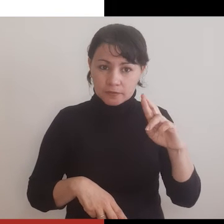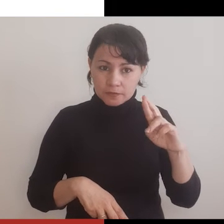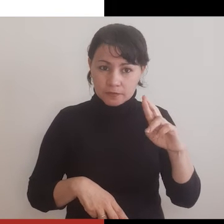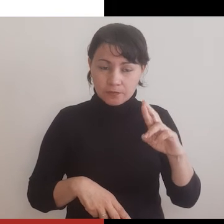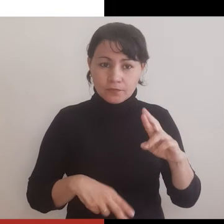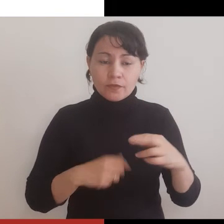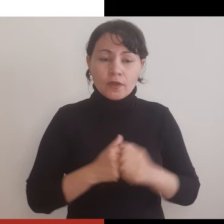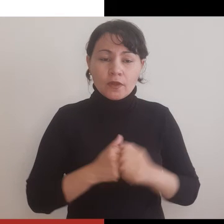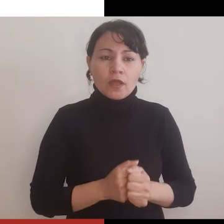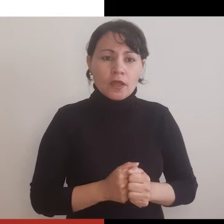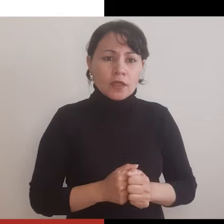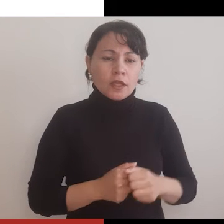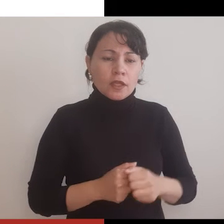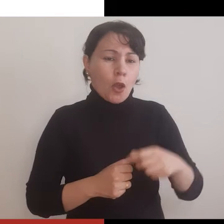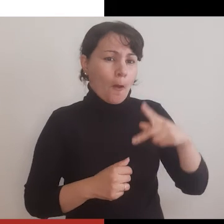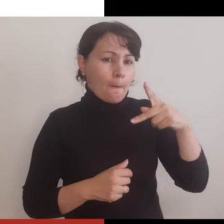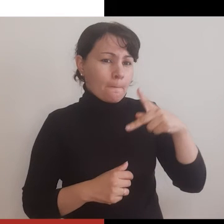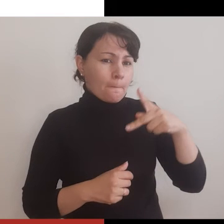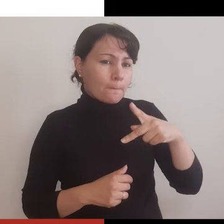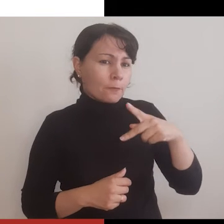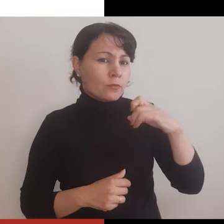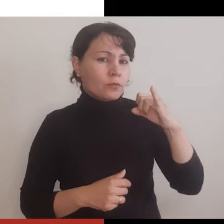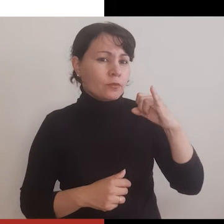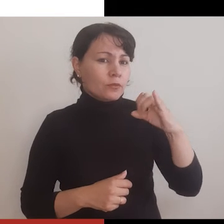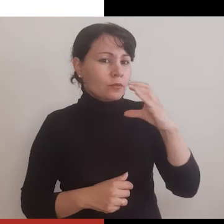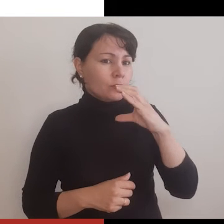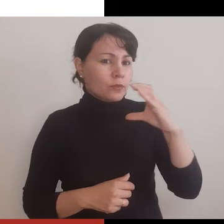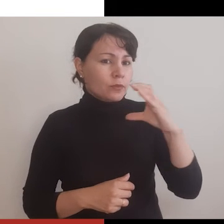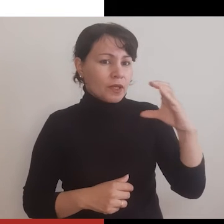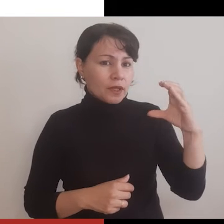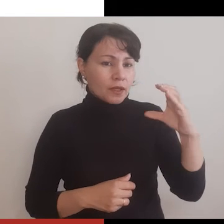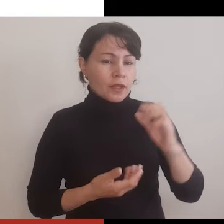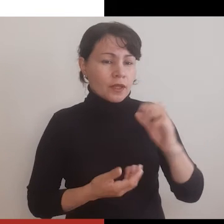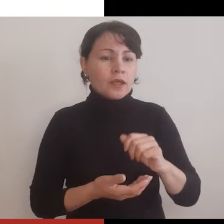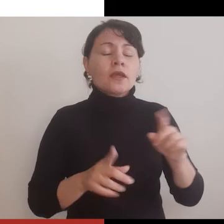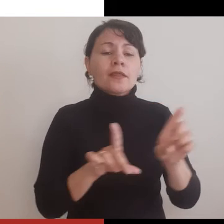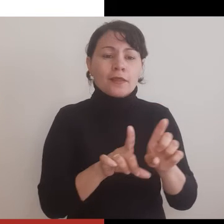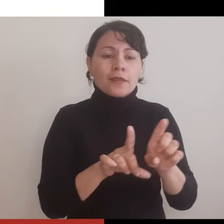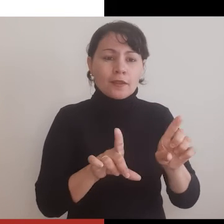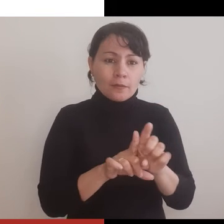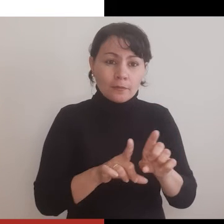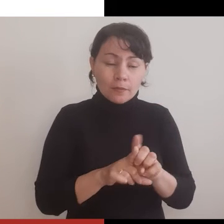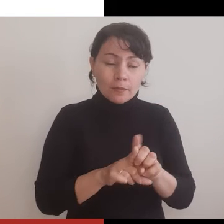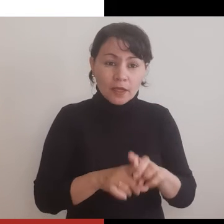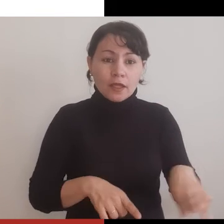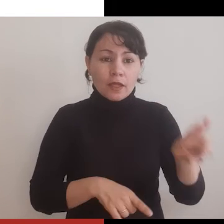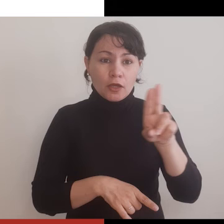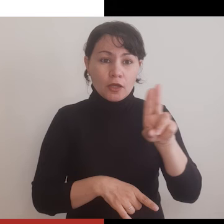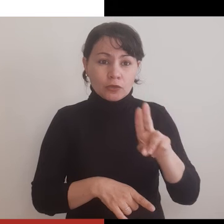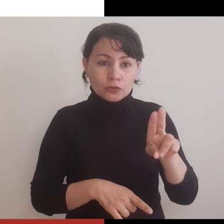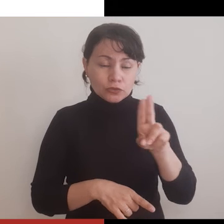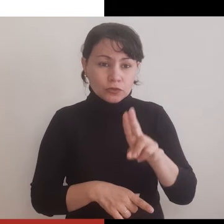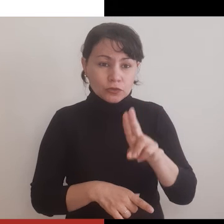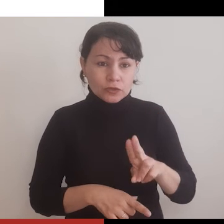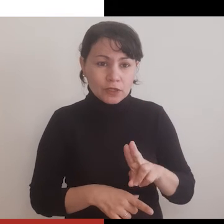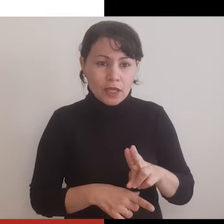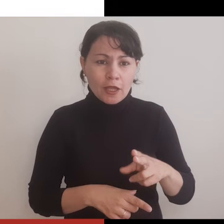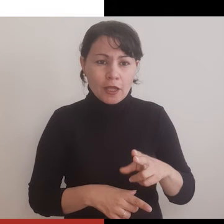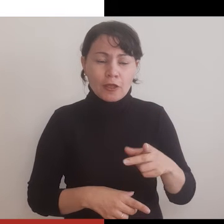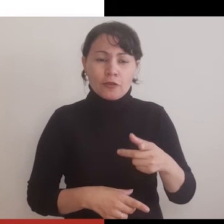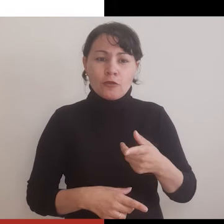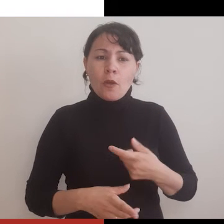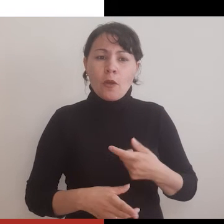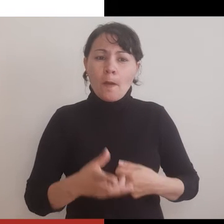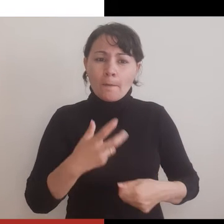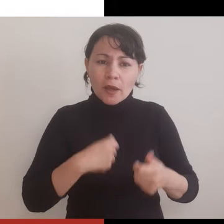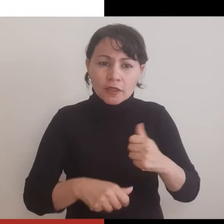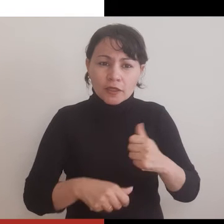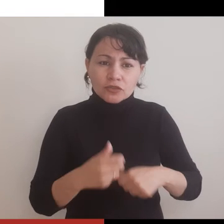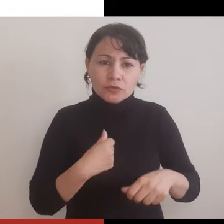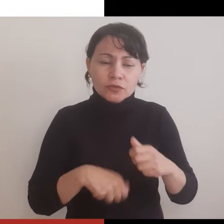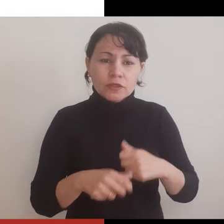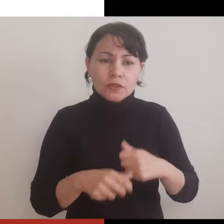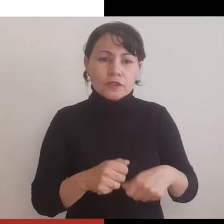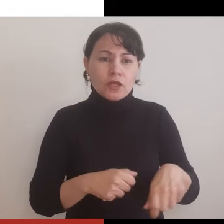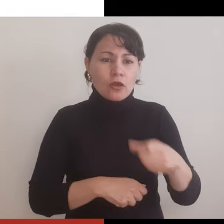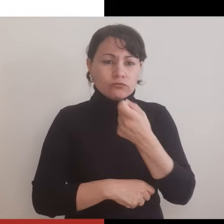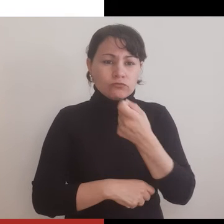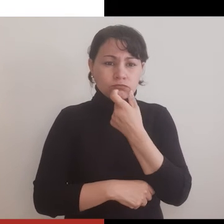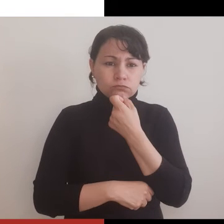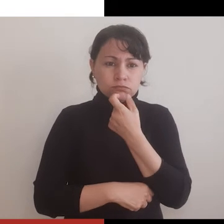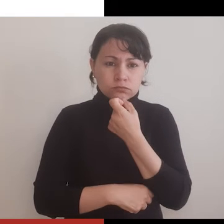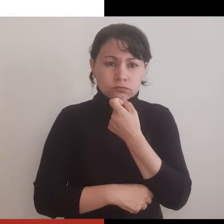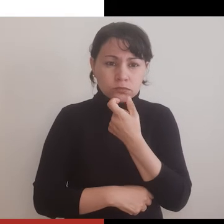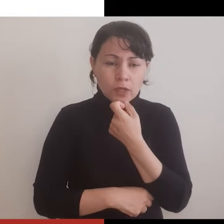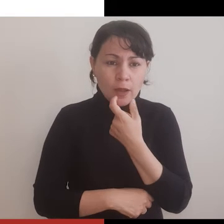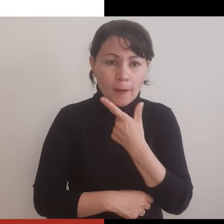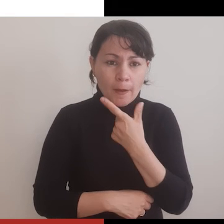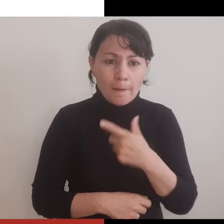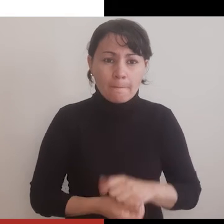PIC, que ele também é um catéter para administração de medicamentos,